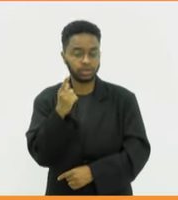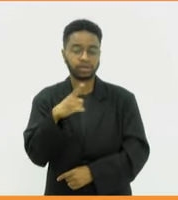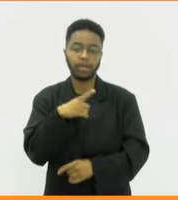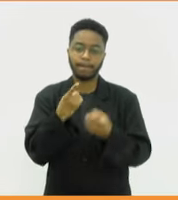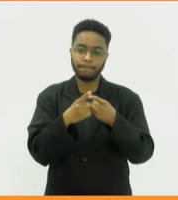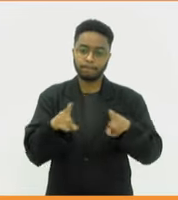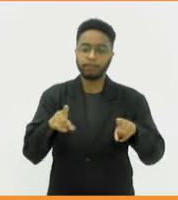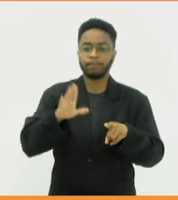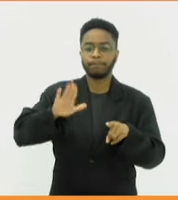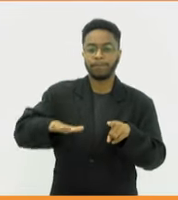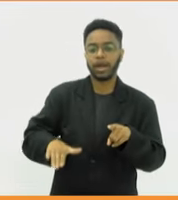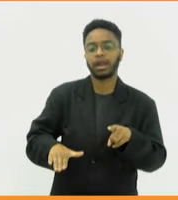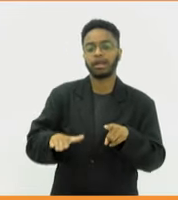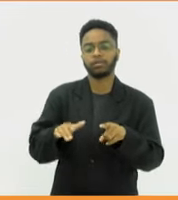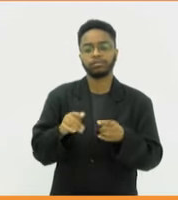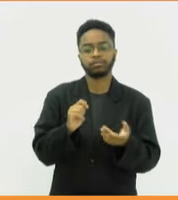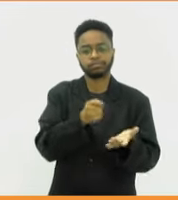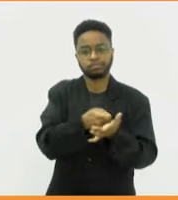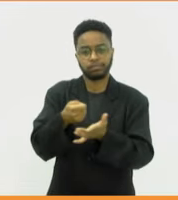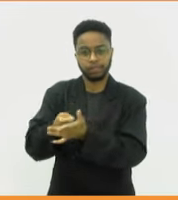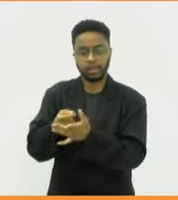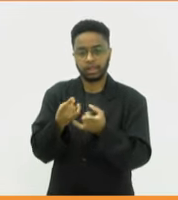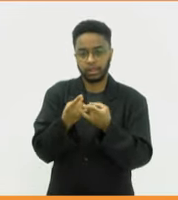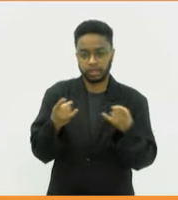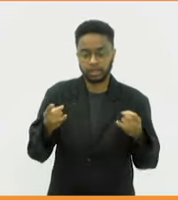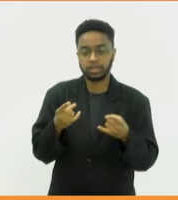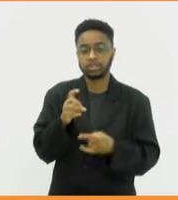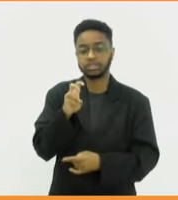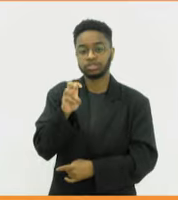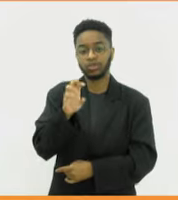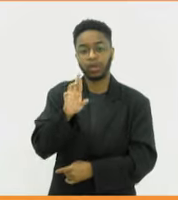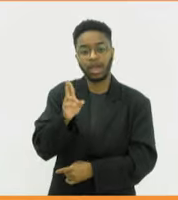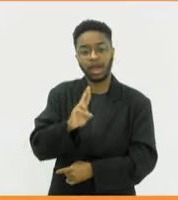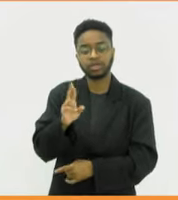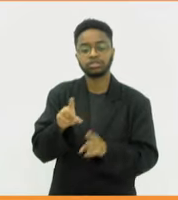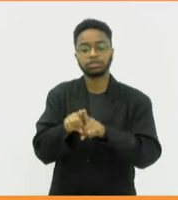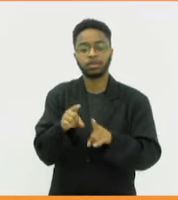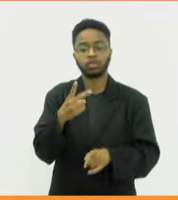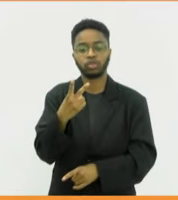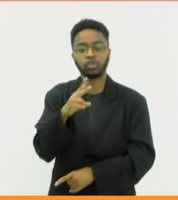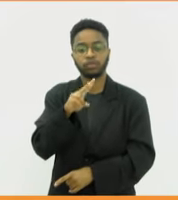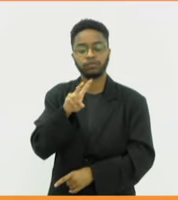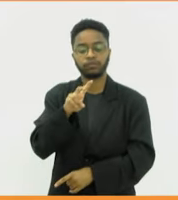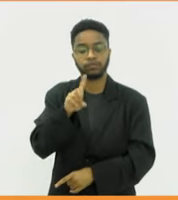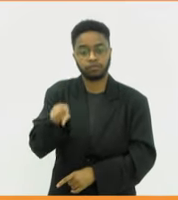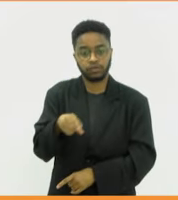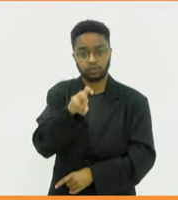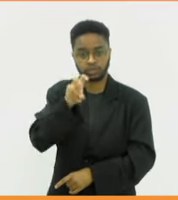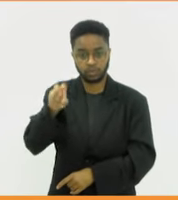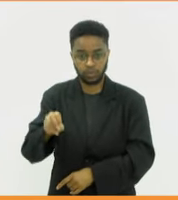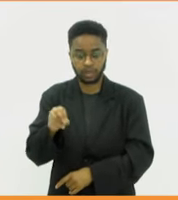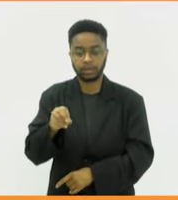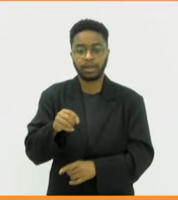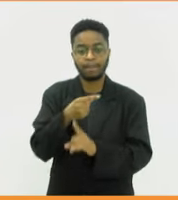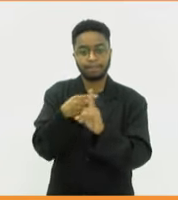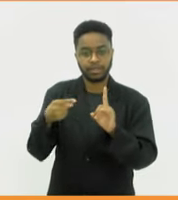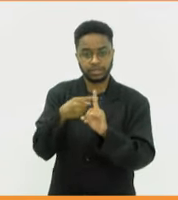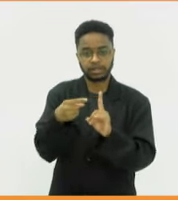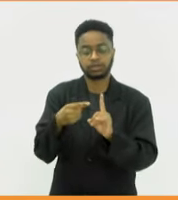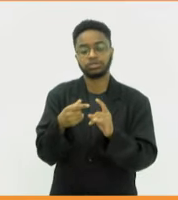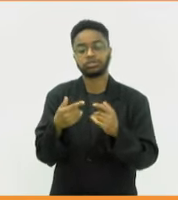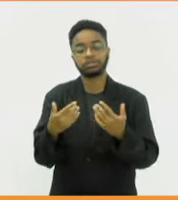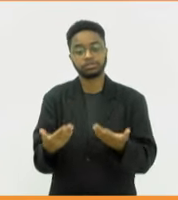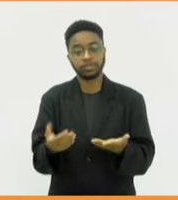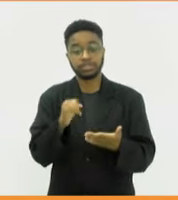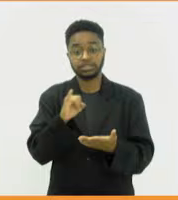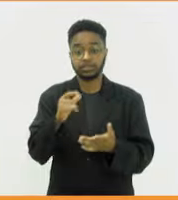populares, R$ 5,00 a inteira e R$ 2,50 a meia entrada, pelo projeto Giro Cultural da Funarte. Quem